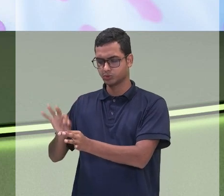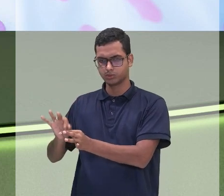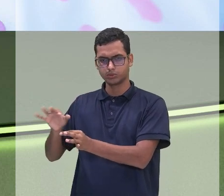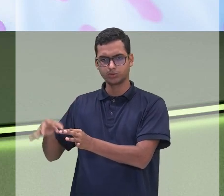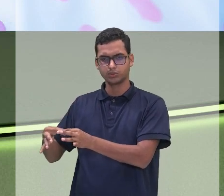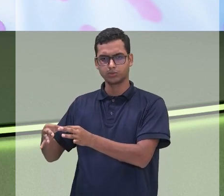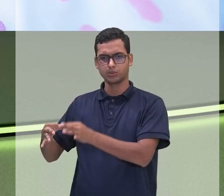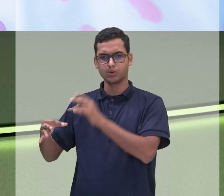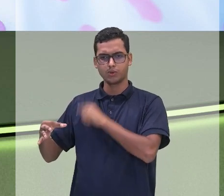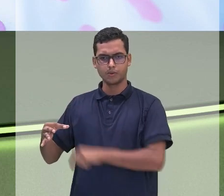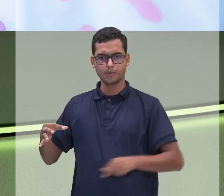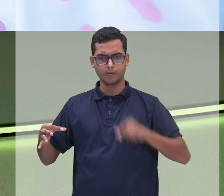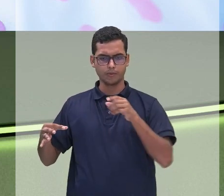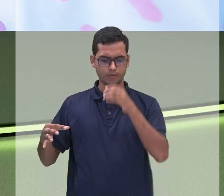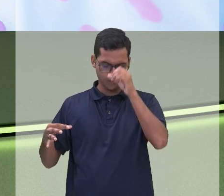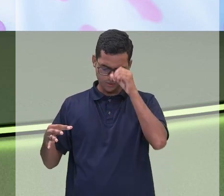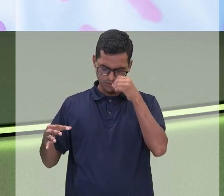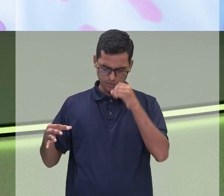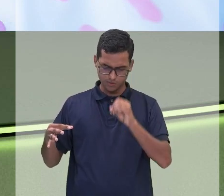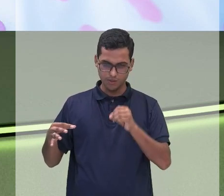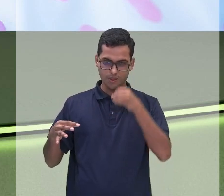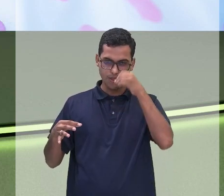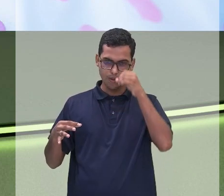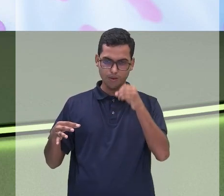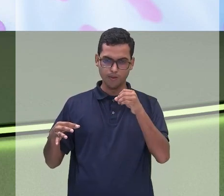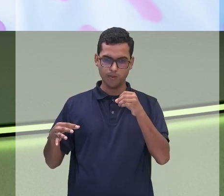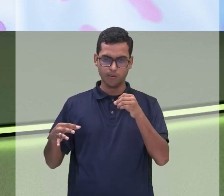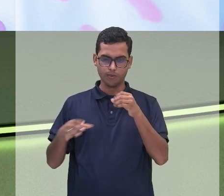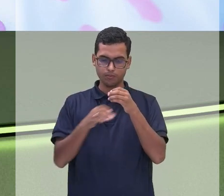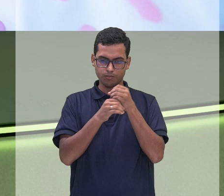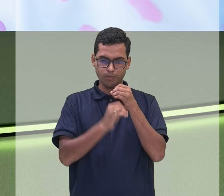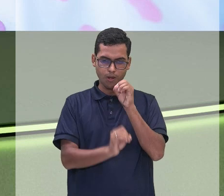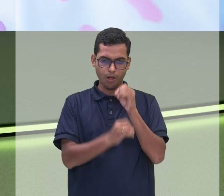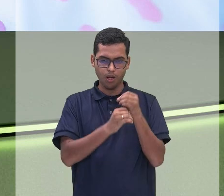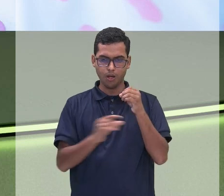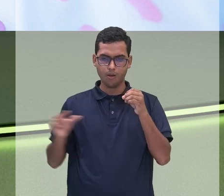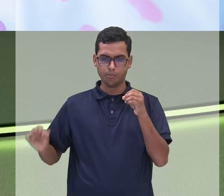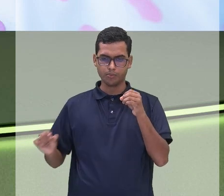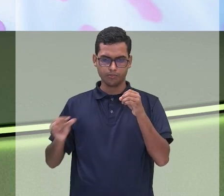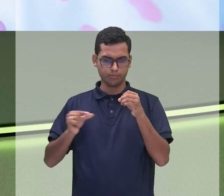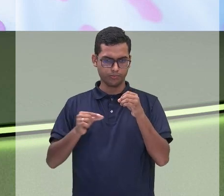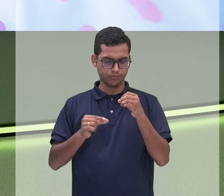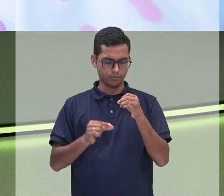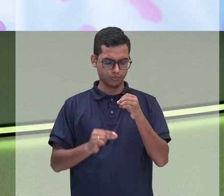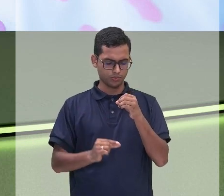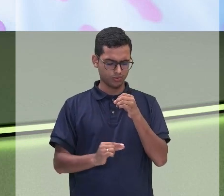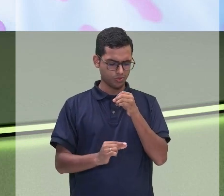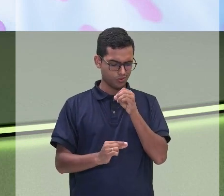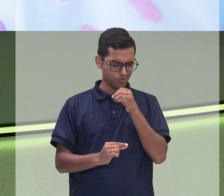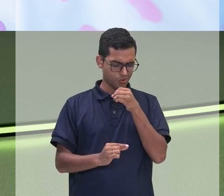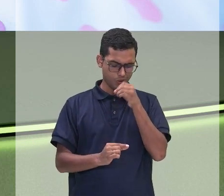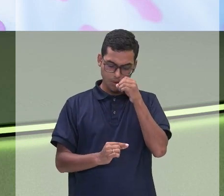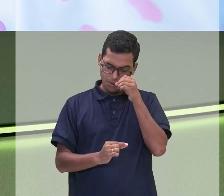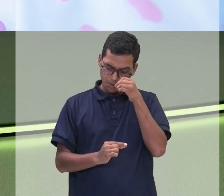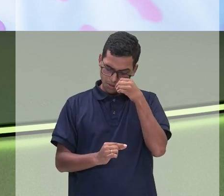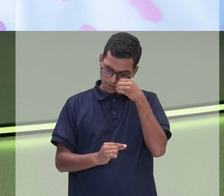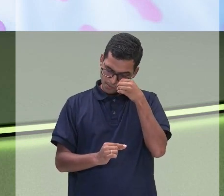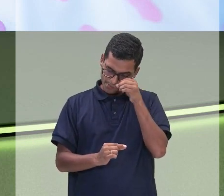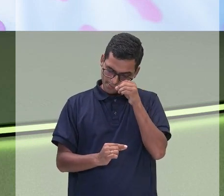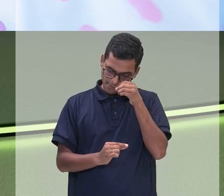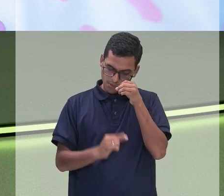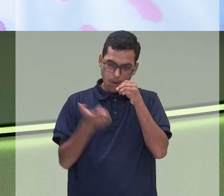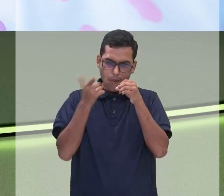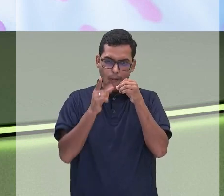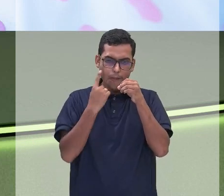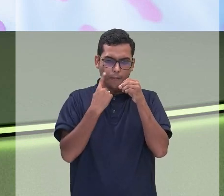analisado, ele é colocado ali naquele microscópio, a pessoa coloca o olho ali e a lente de aumento faz com que eu consiga